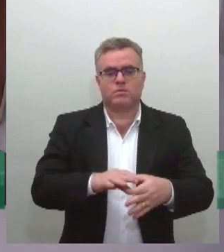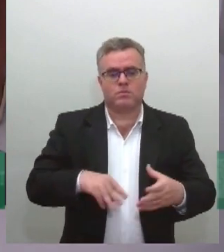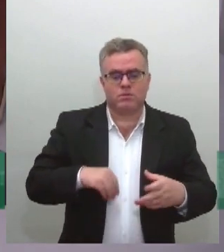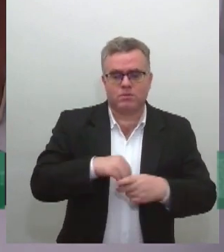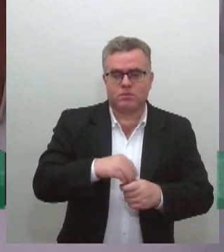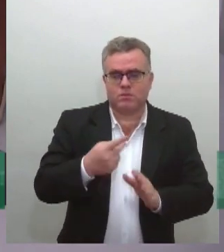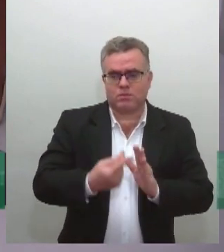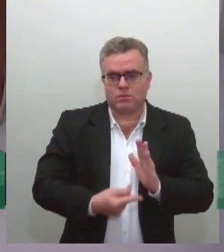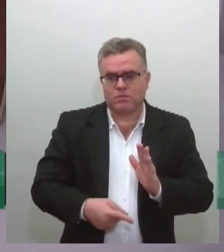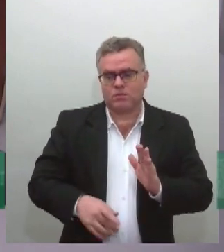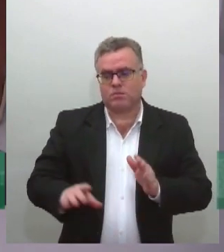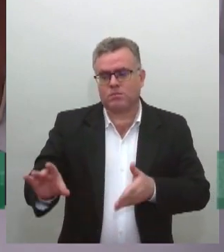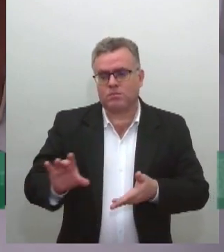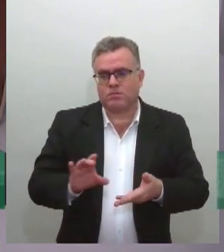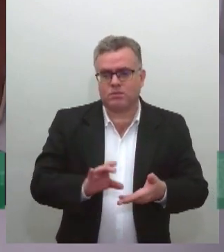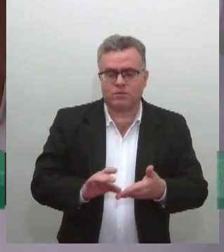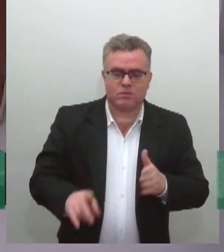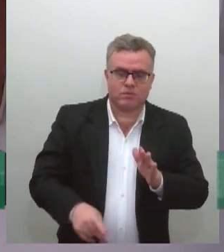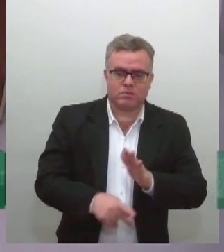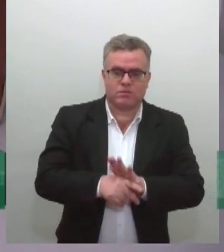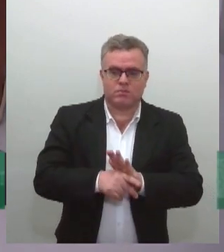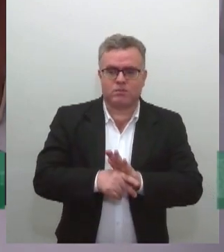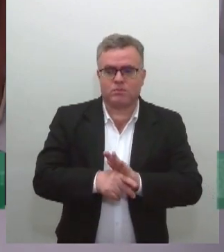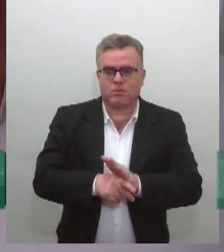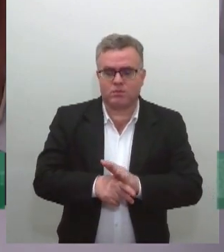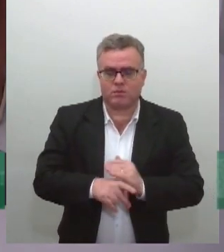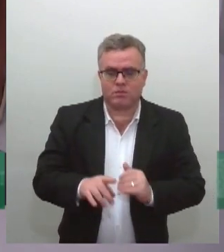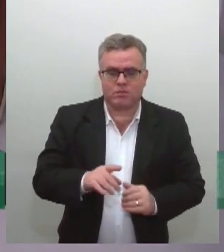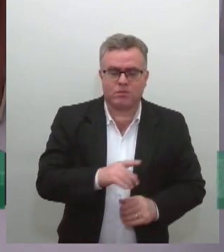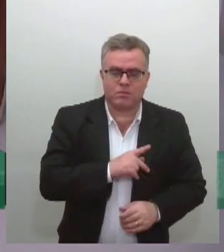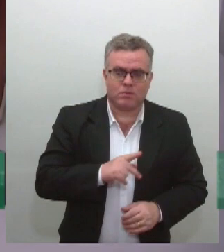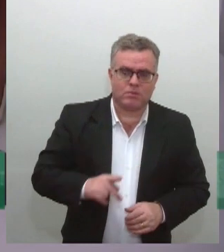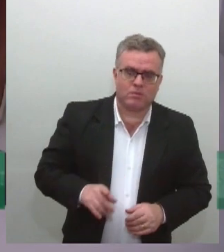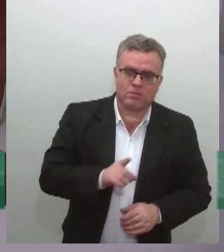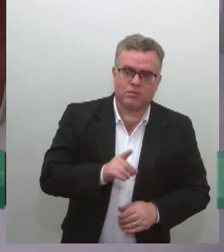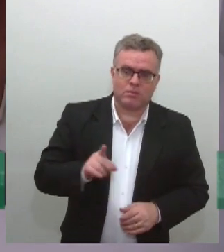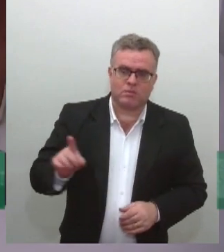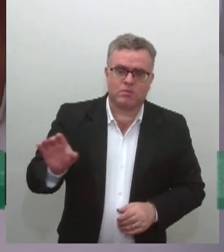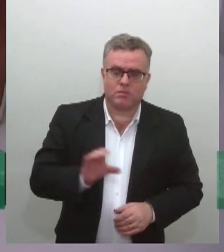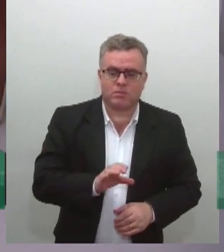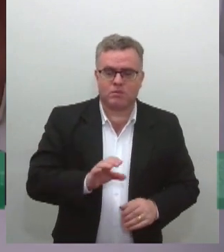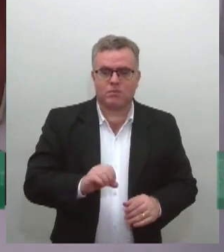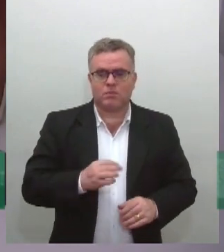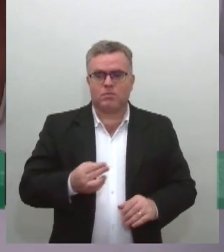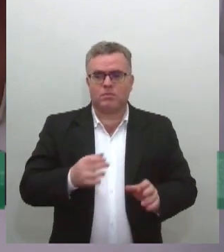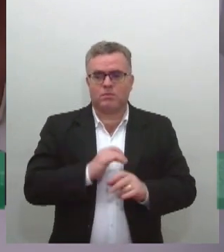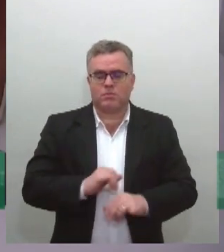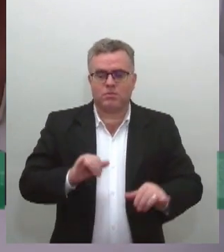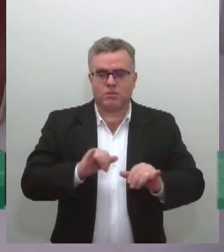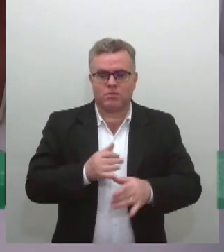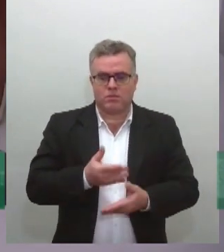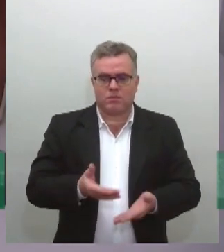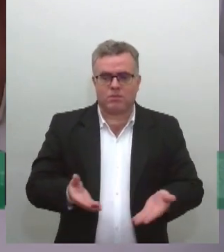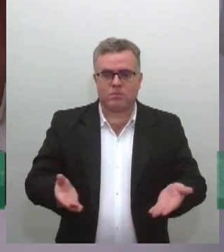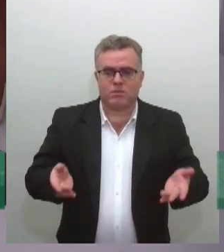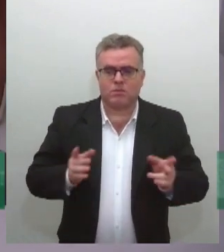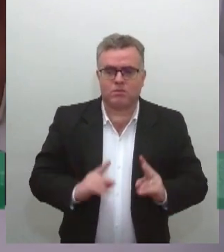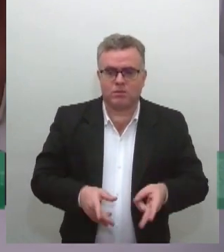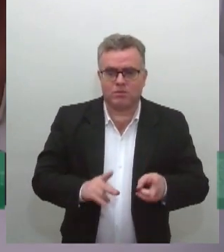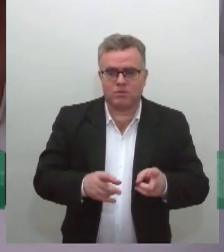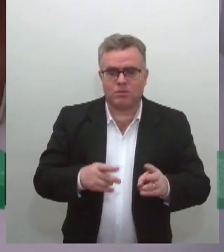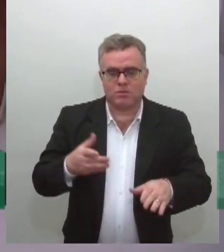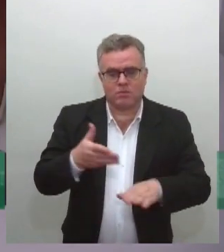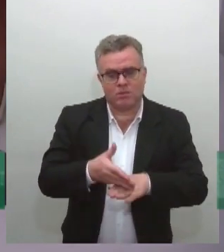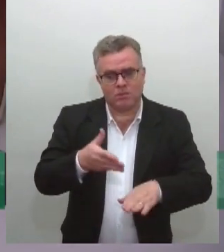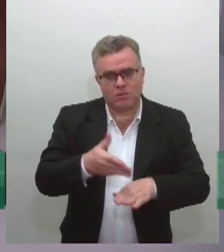orçamento do governo federal, ou para dar informações a esses fazedores culturais que chegam nos municípios para